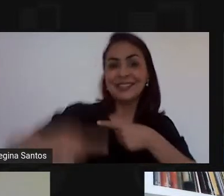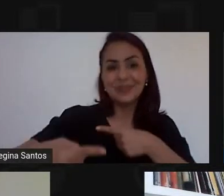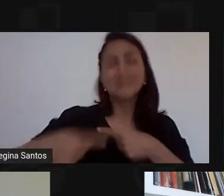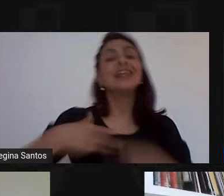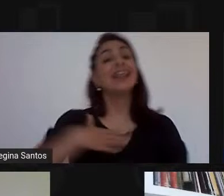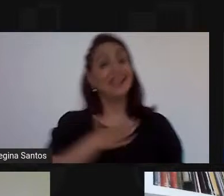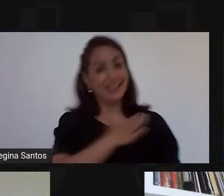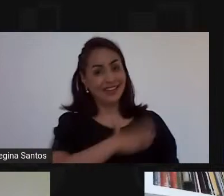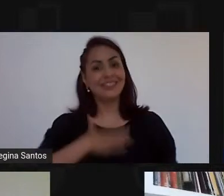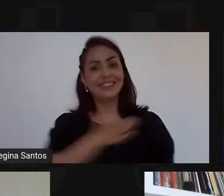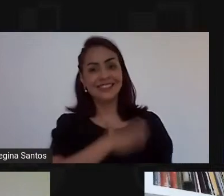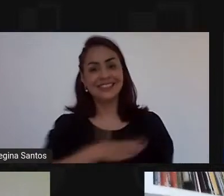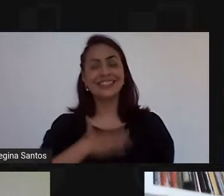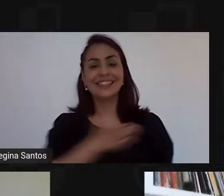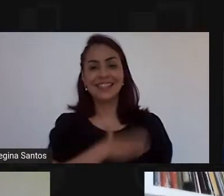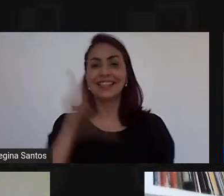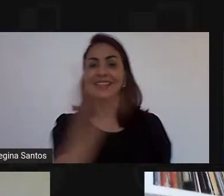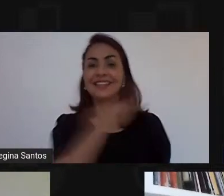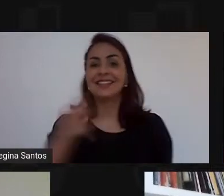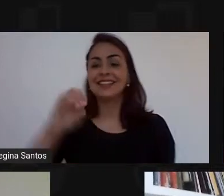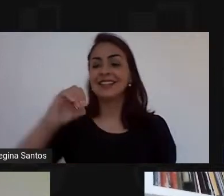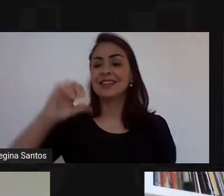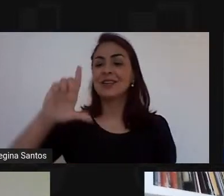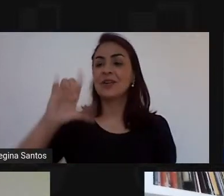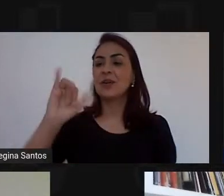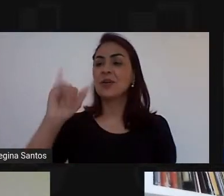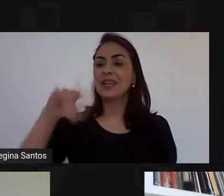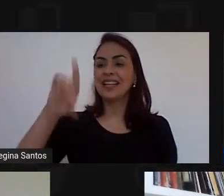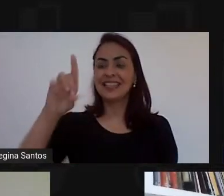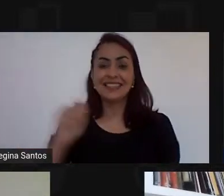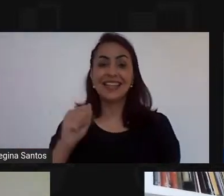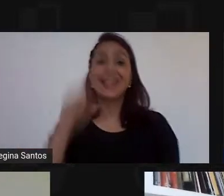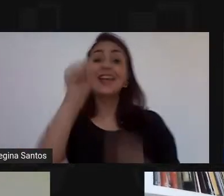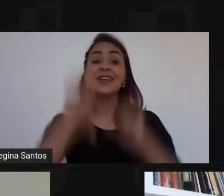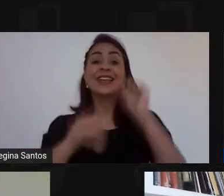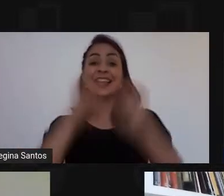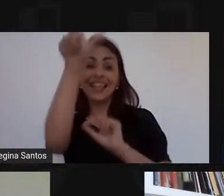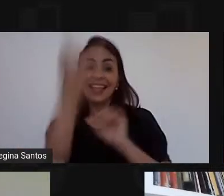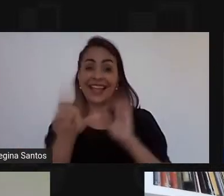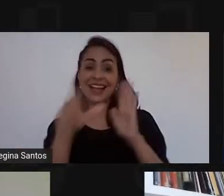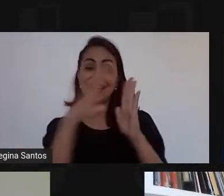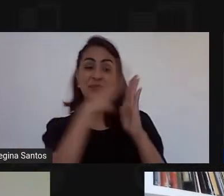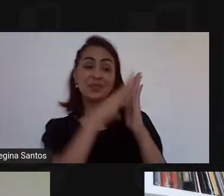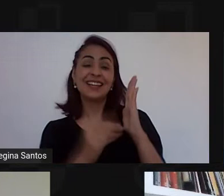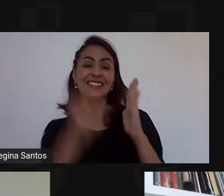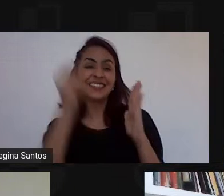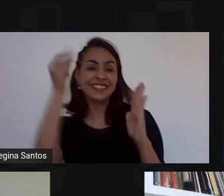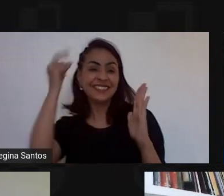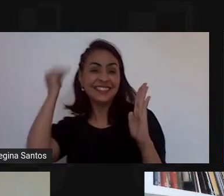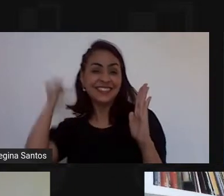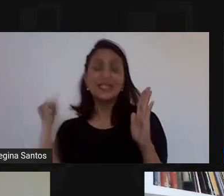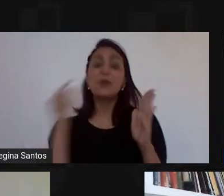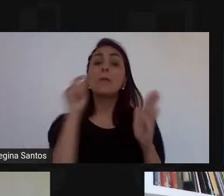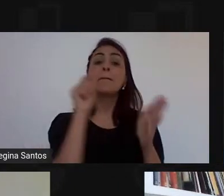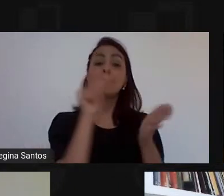porque a senhora veio, né, no modelo antigo, com seu papelzinho na mão, e aí as outras já colocaram